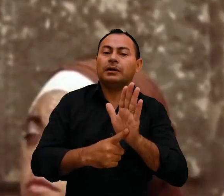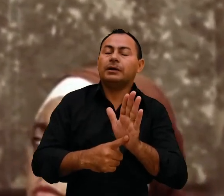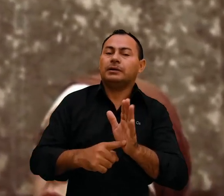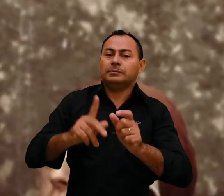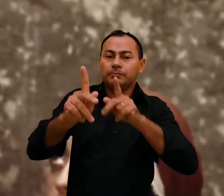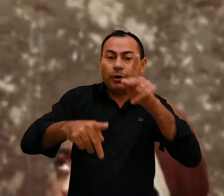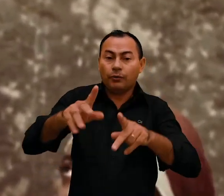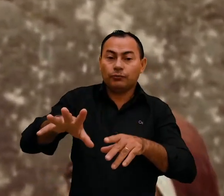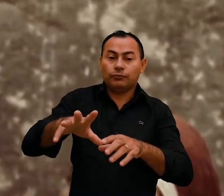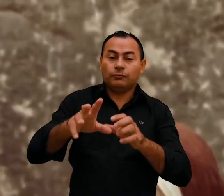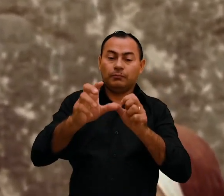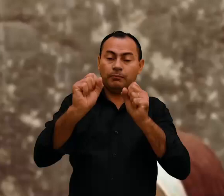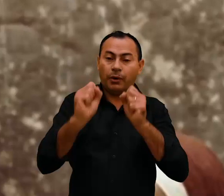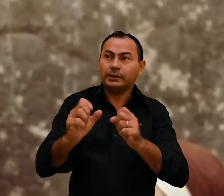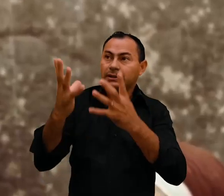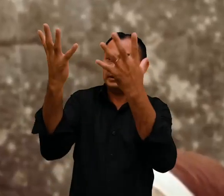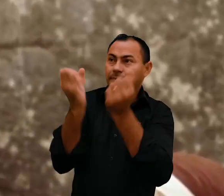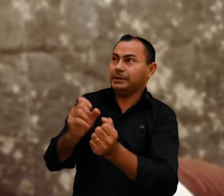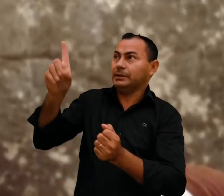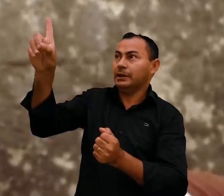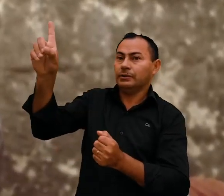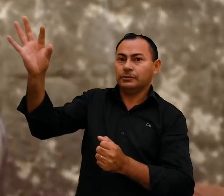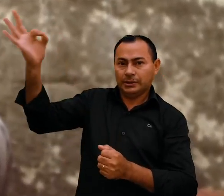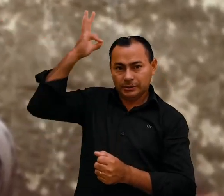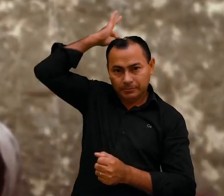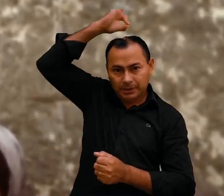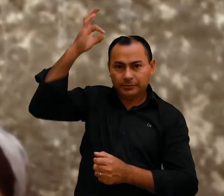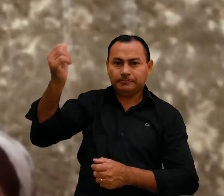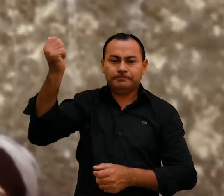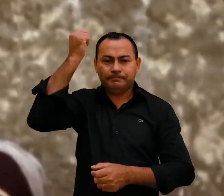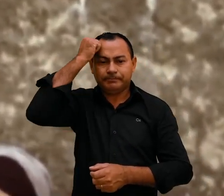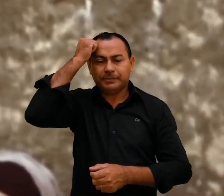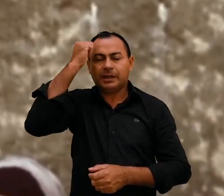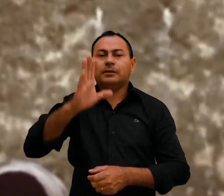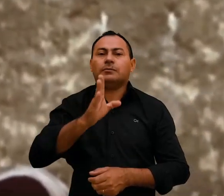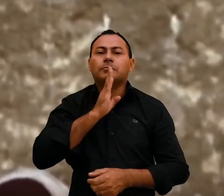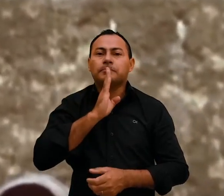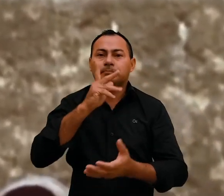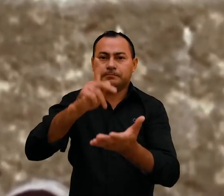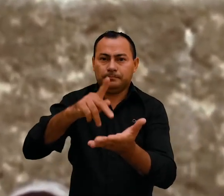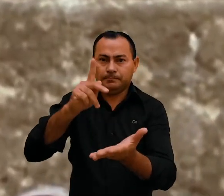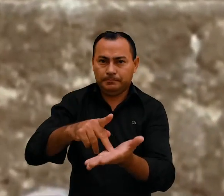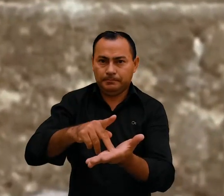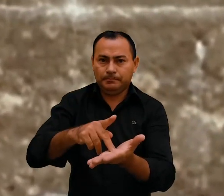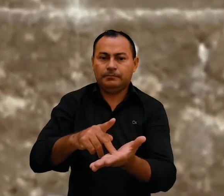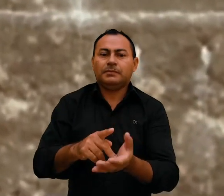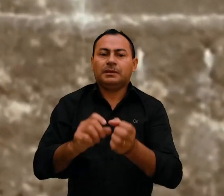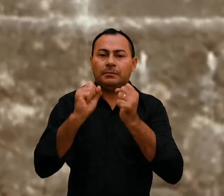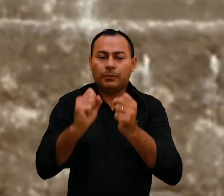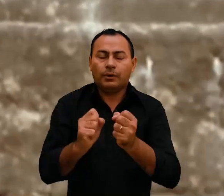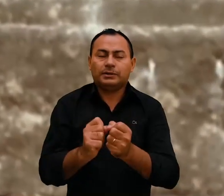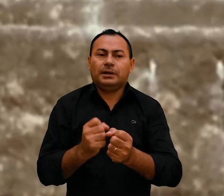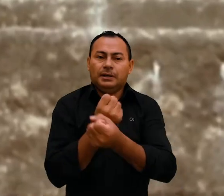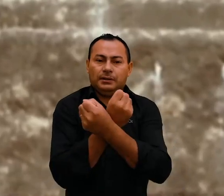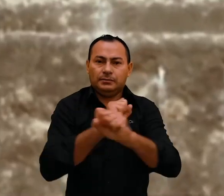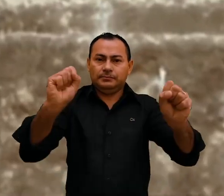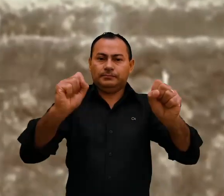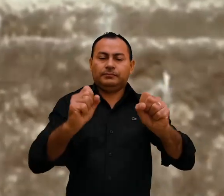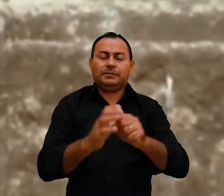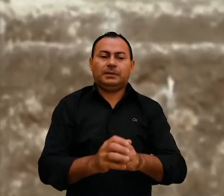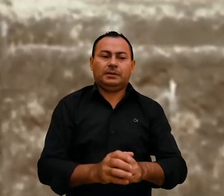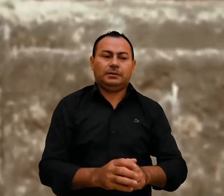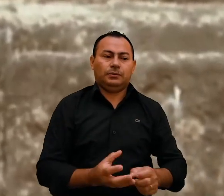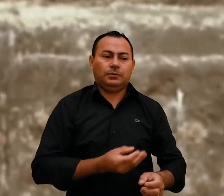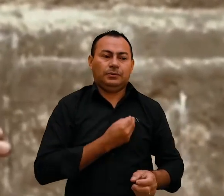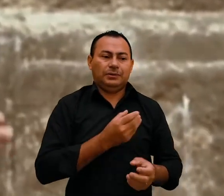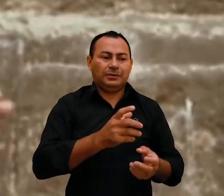elas poderão receber de Deus o espírito de arrependimento que possibilitará que elas reconheçam a verdade a fim de serem